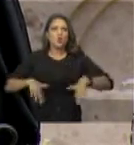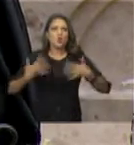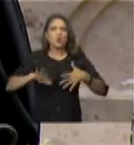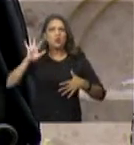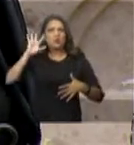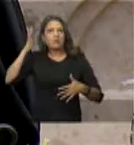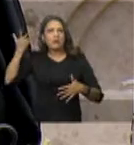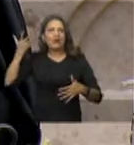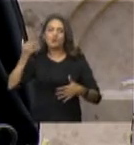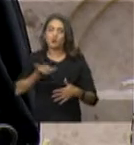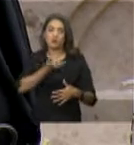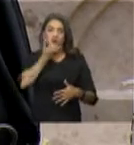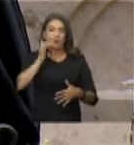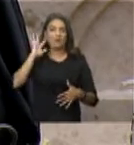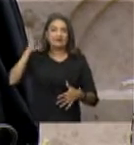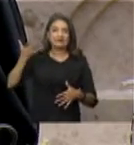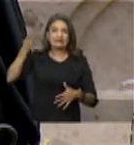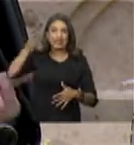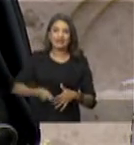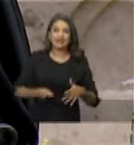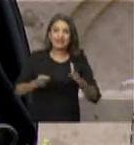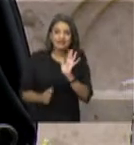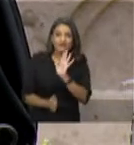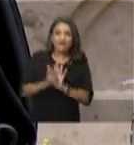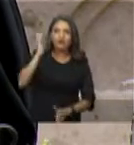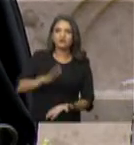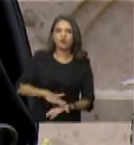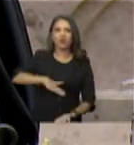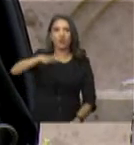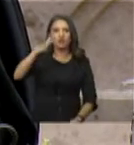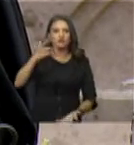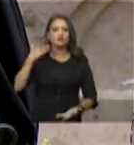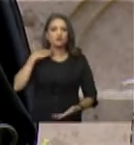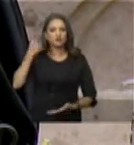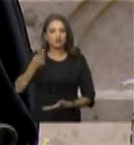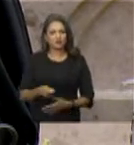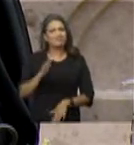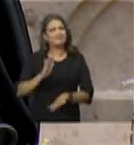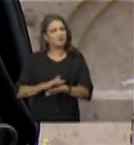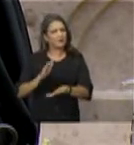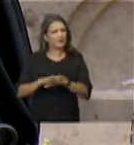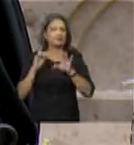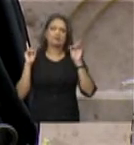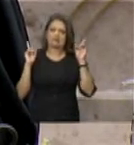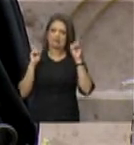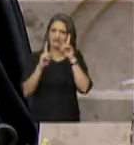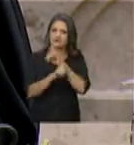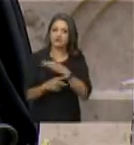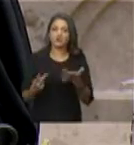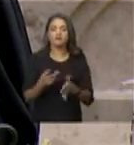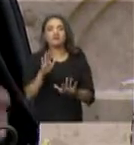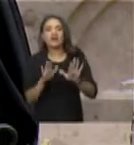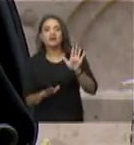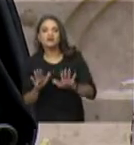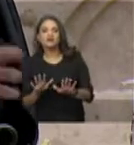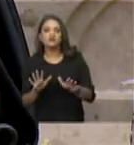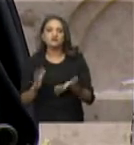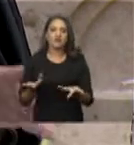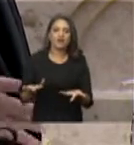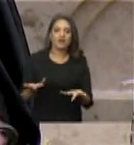sentenças e magistrados às vezes é não é época muito difícil às vezes cometeu